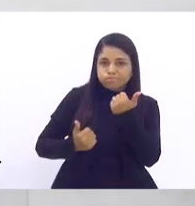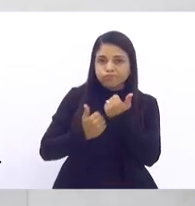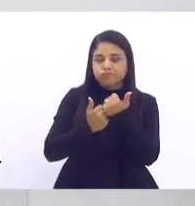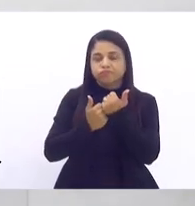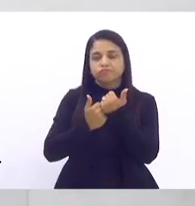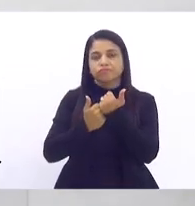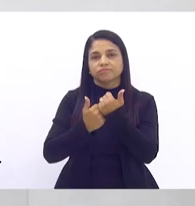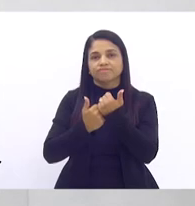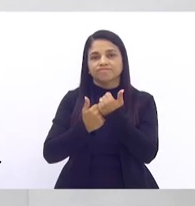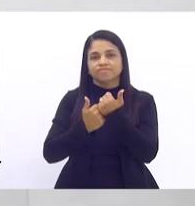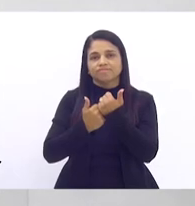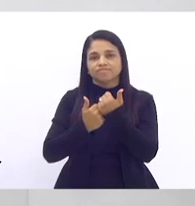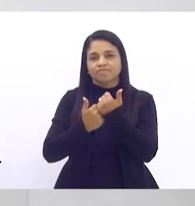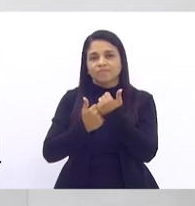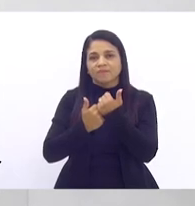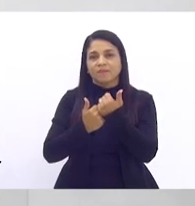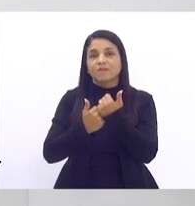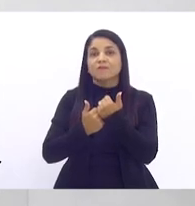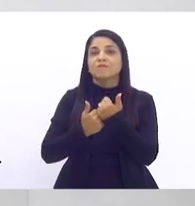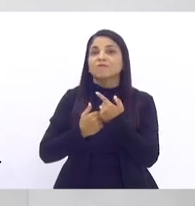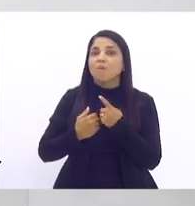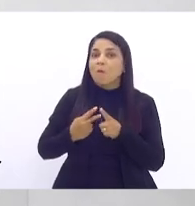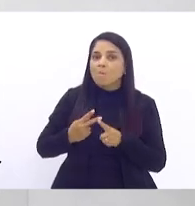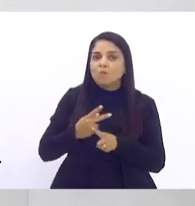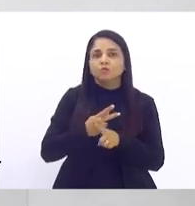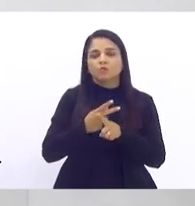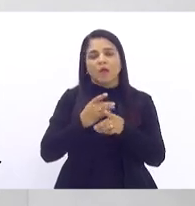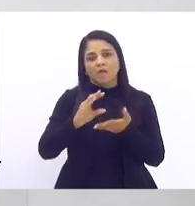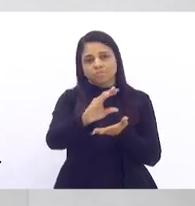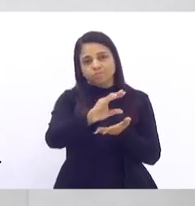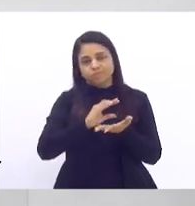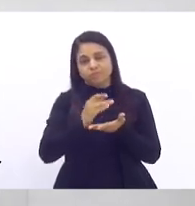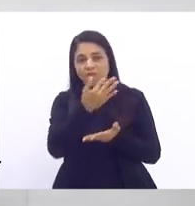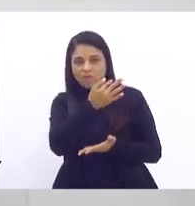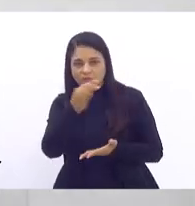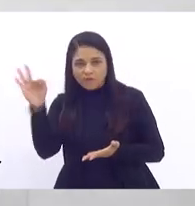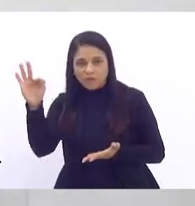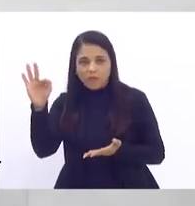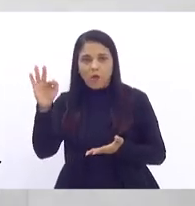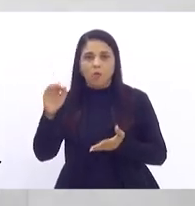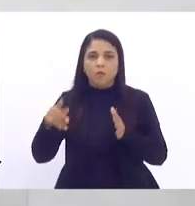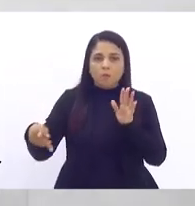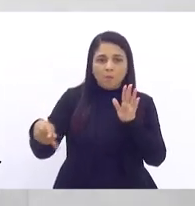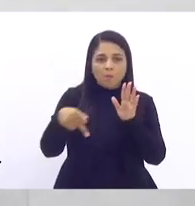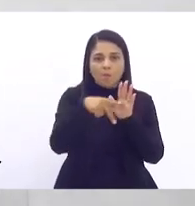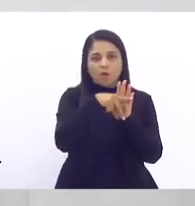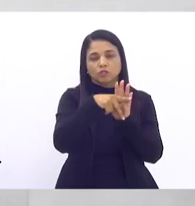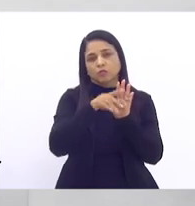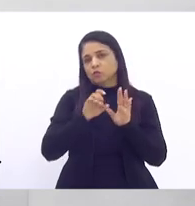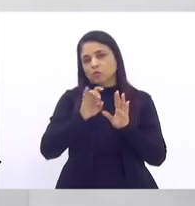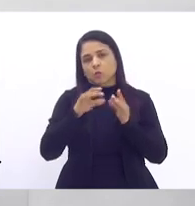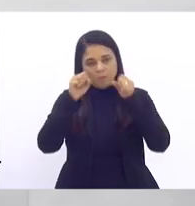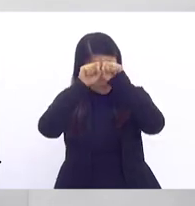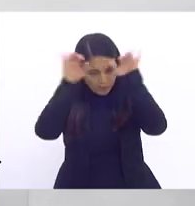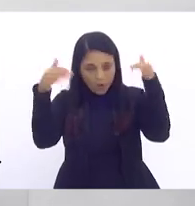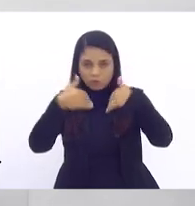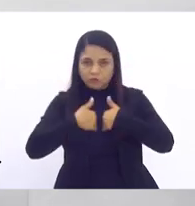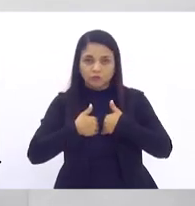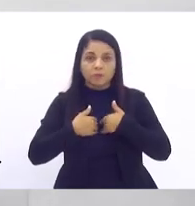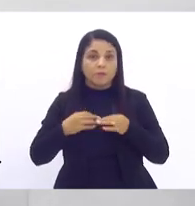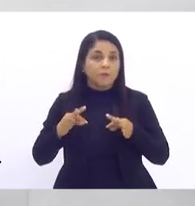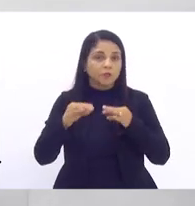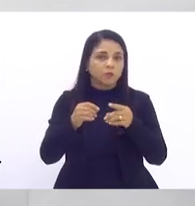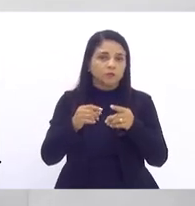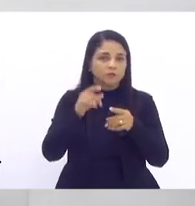um norte ou seja vamos buscar esta verba agora Federal para realizar o projeto não só para altíssimas para pessoa com deficiência